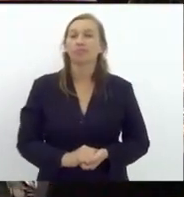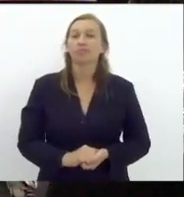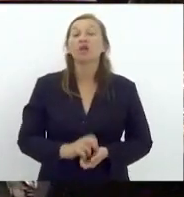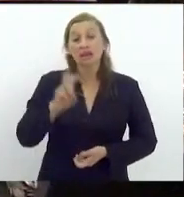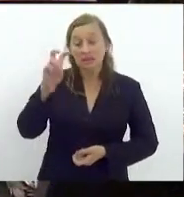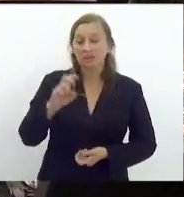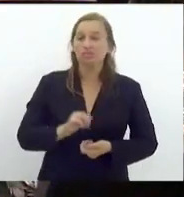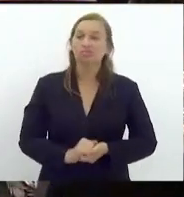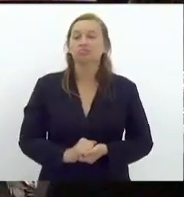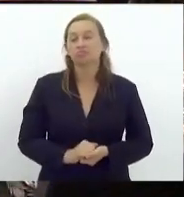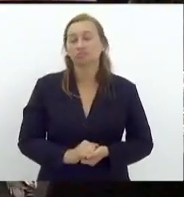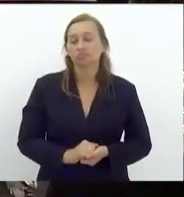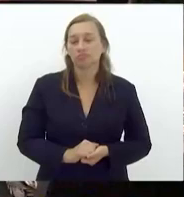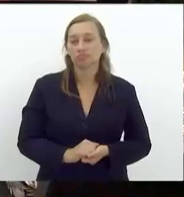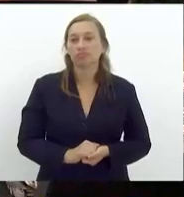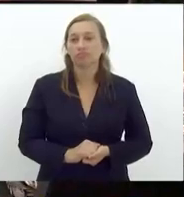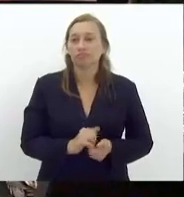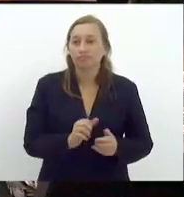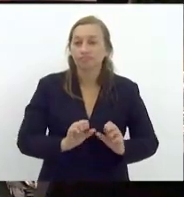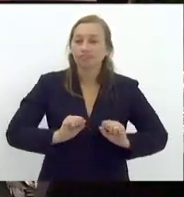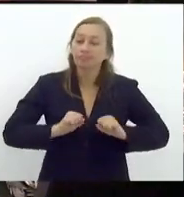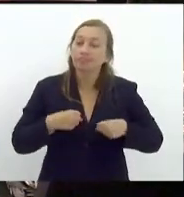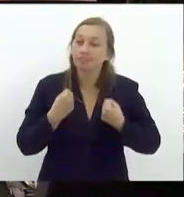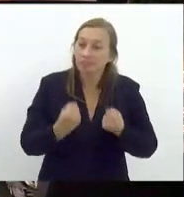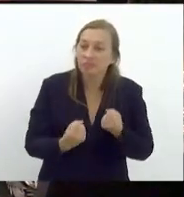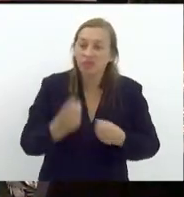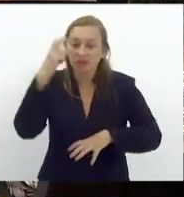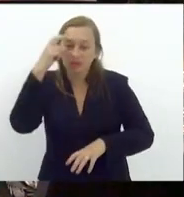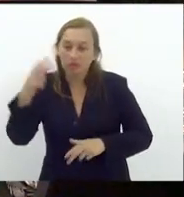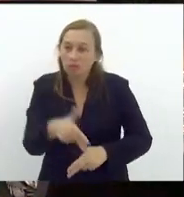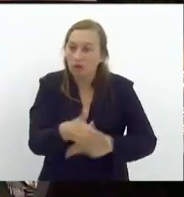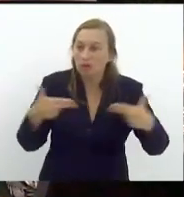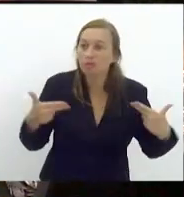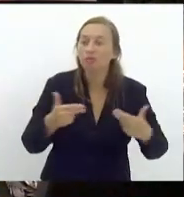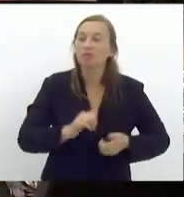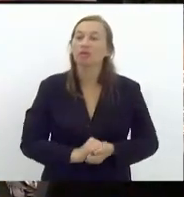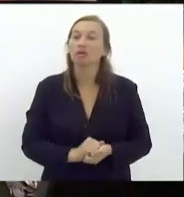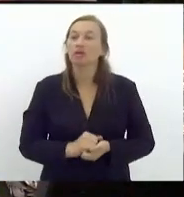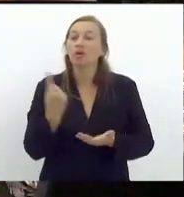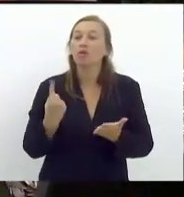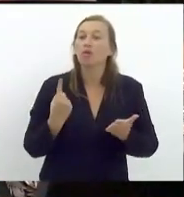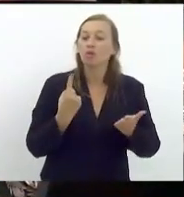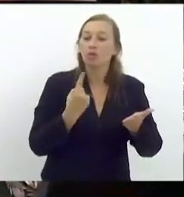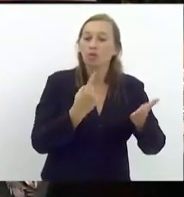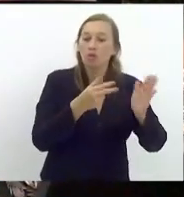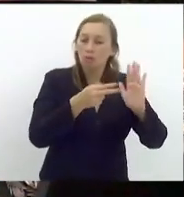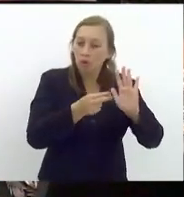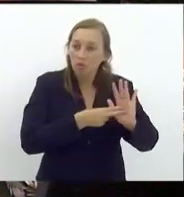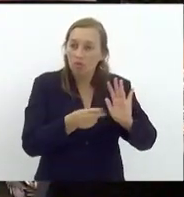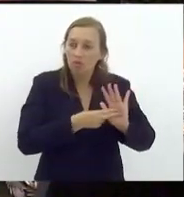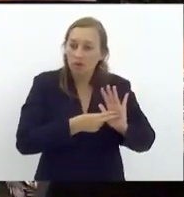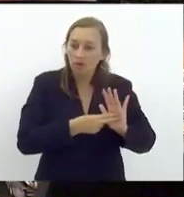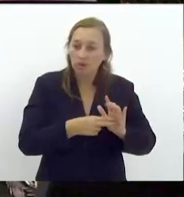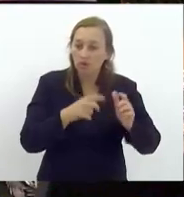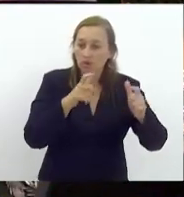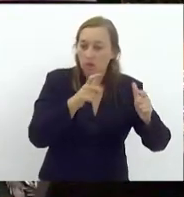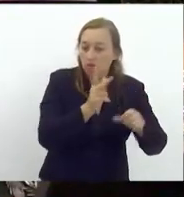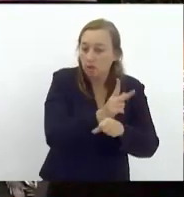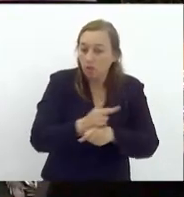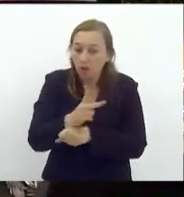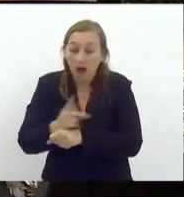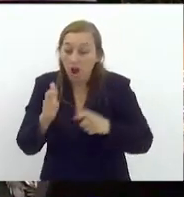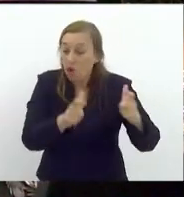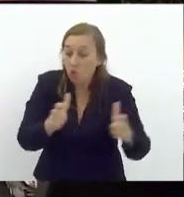cinco a frente parlamentar em defesa da cultura hip hop se compromete a buscar espaços institucionais